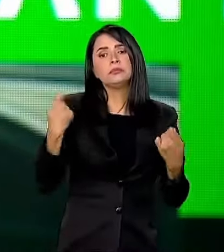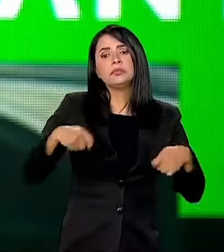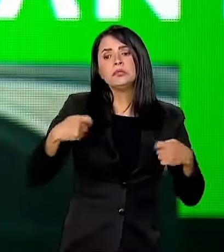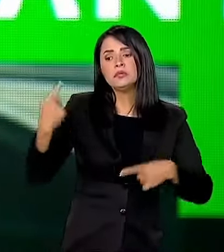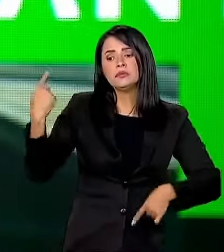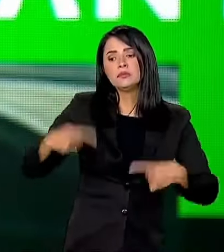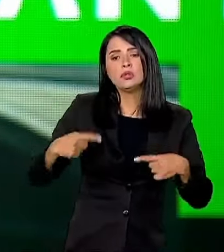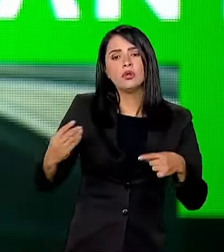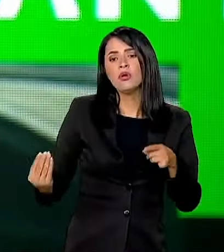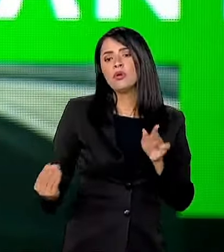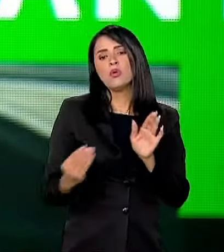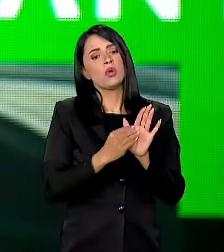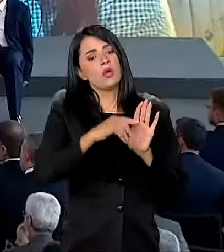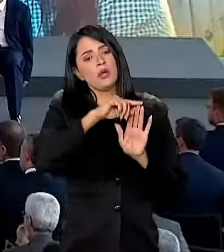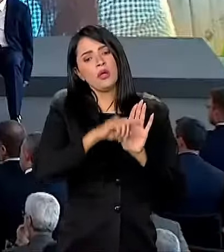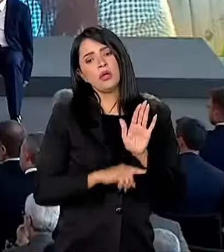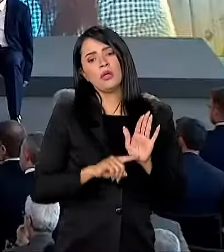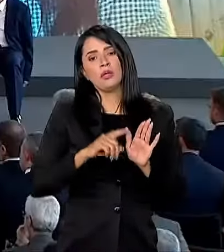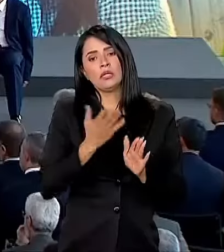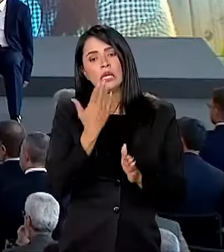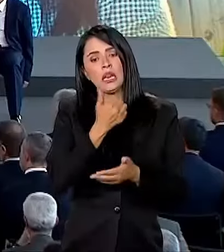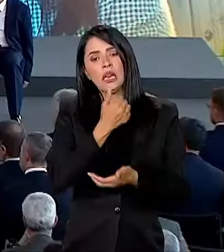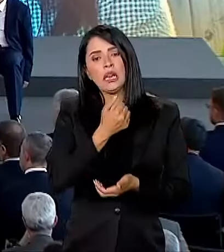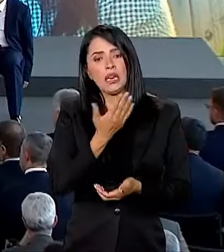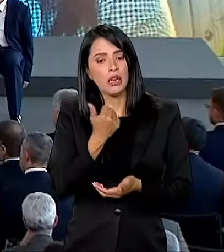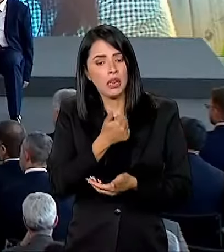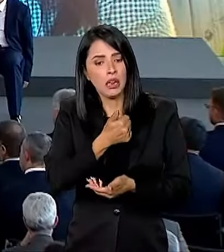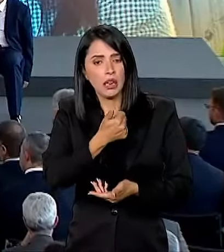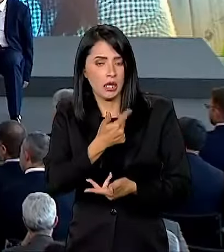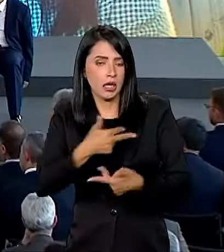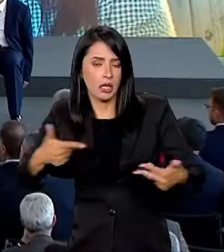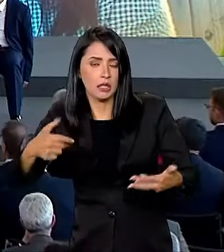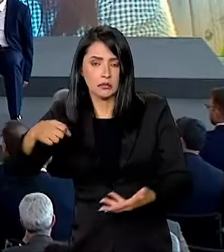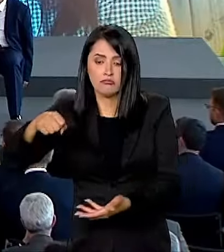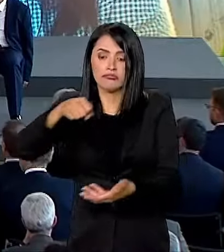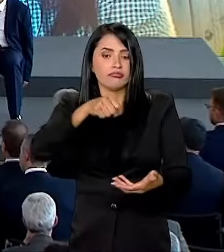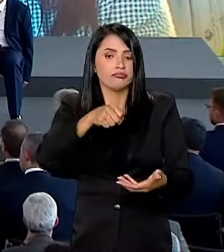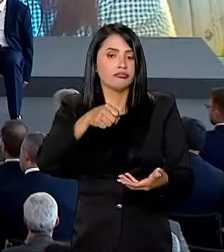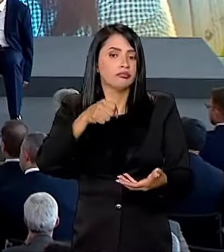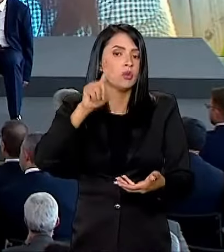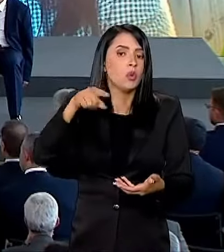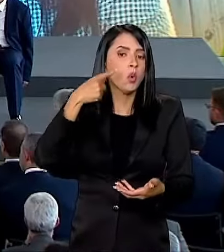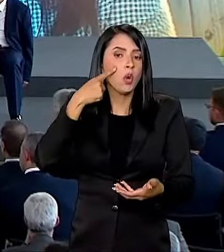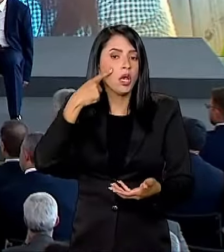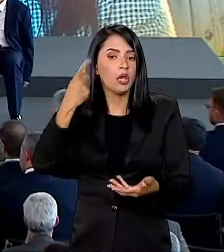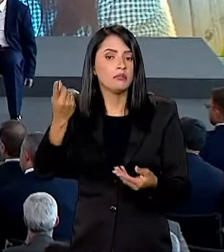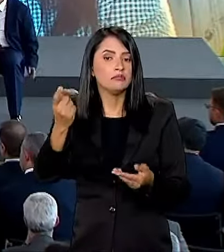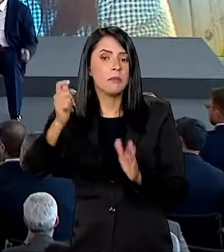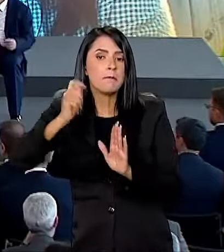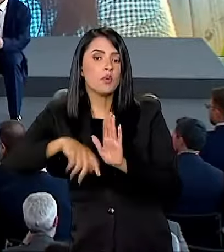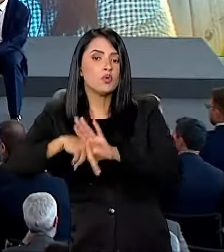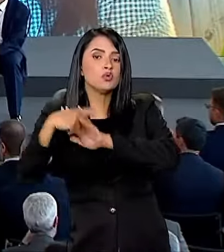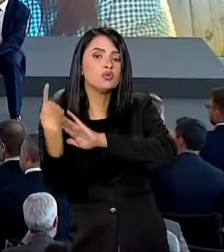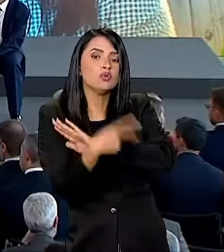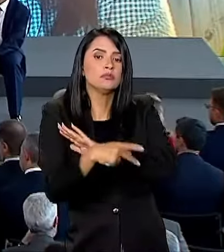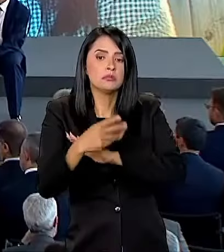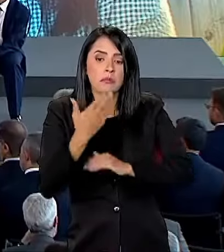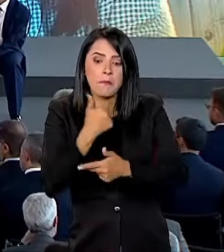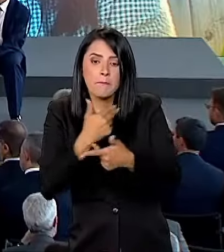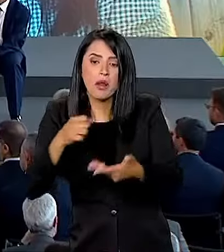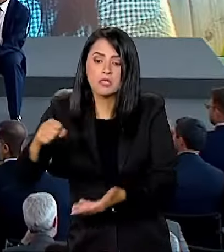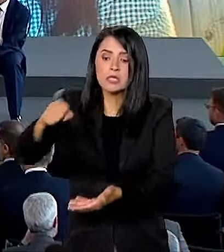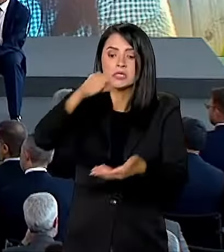entrar na cesta básica. O que é que a gente vai inventar de imposto para a cesta básica? E vocês que